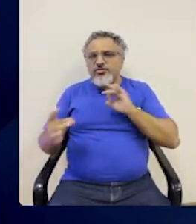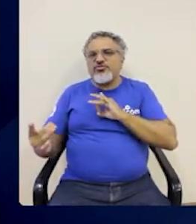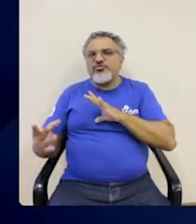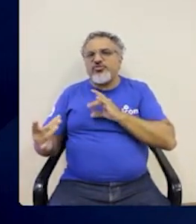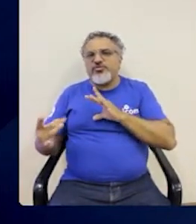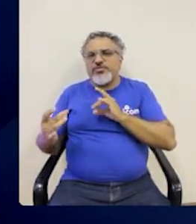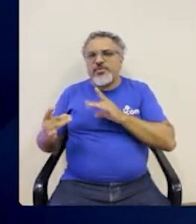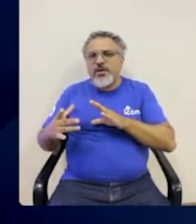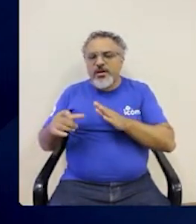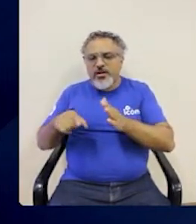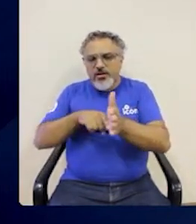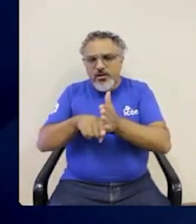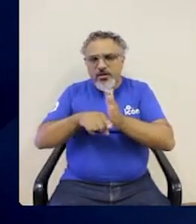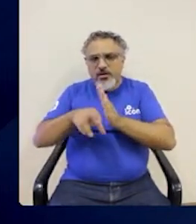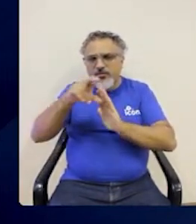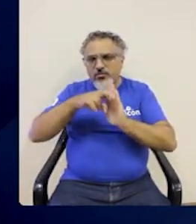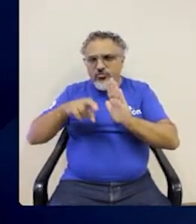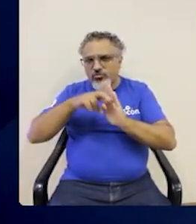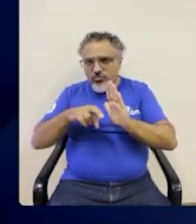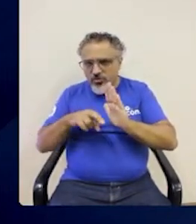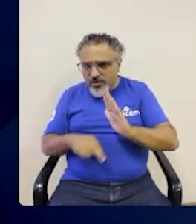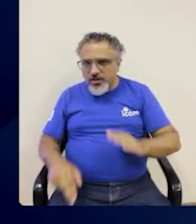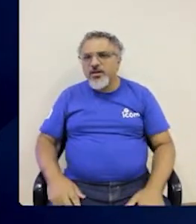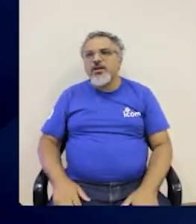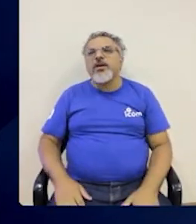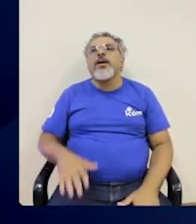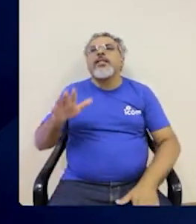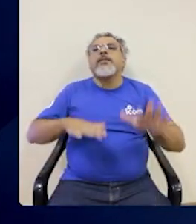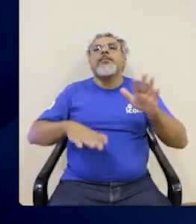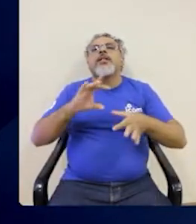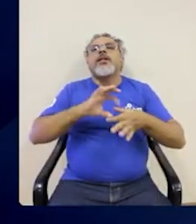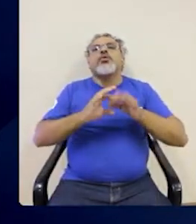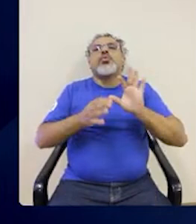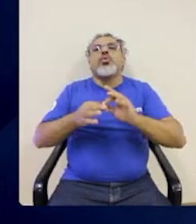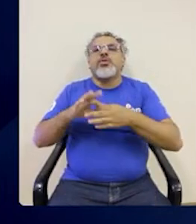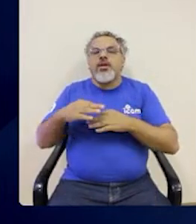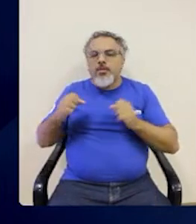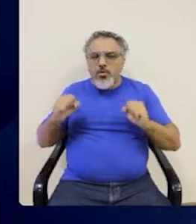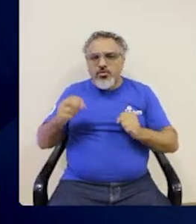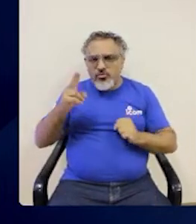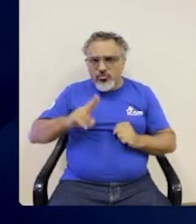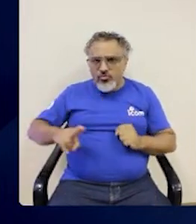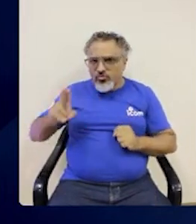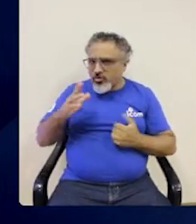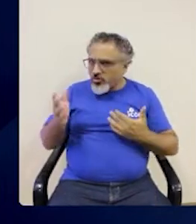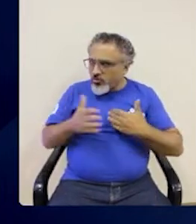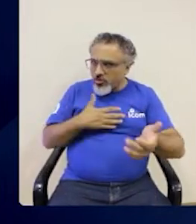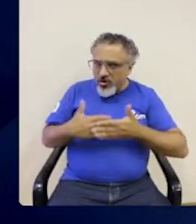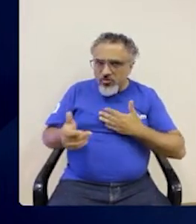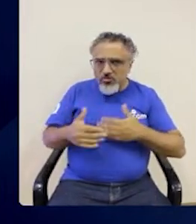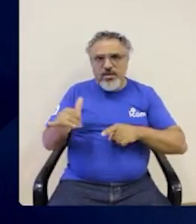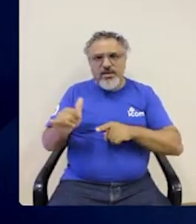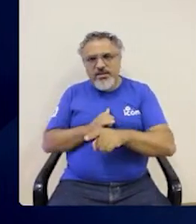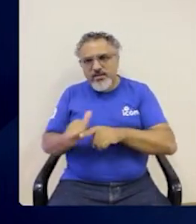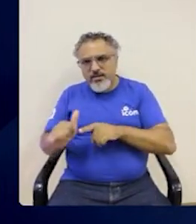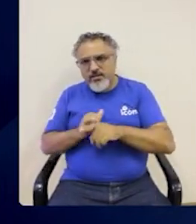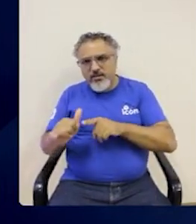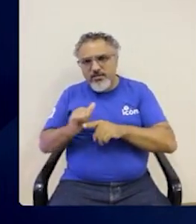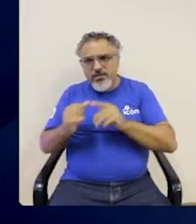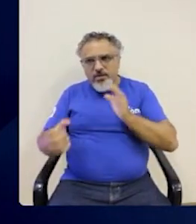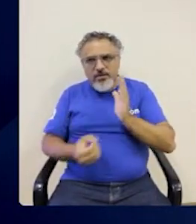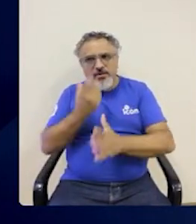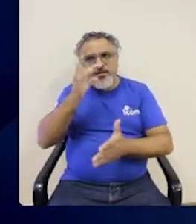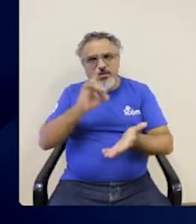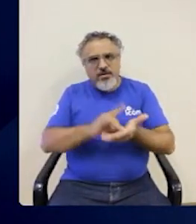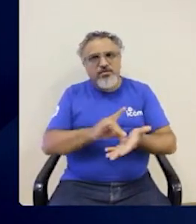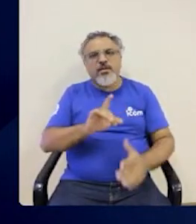meio de auditoria. Então, dependendo do contexto, pode-se utilizar qualquer uma dessas estratégias para tentar se implementar um